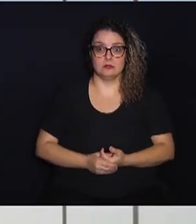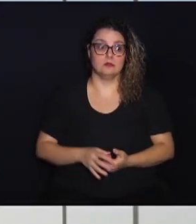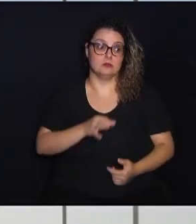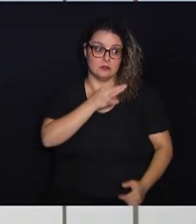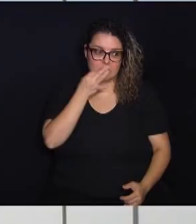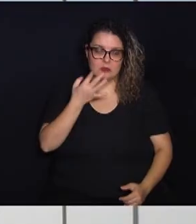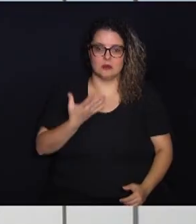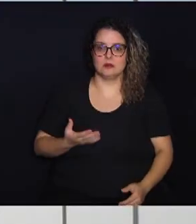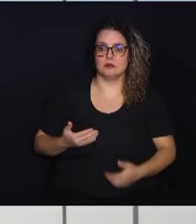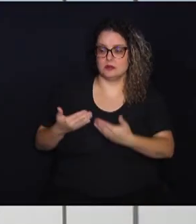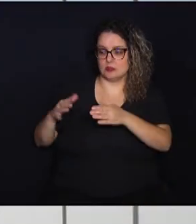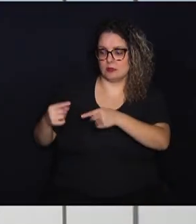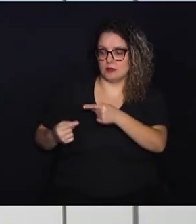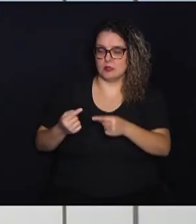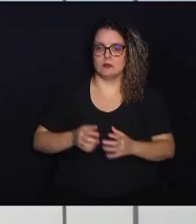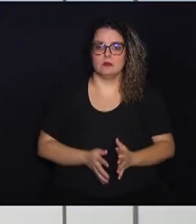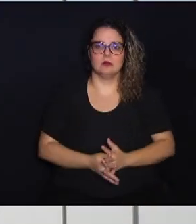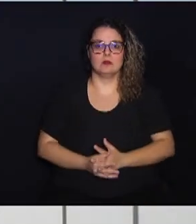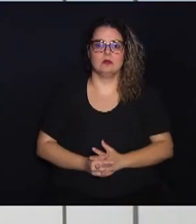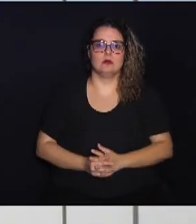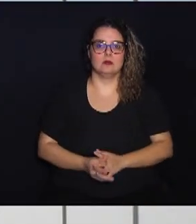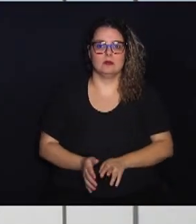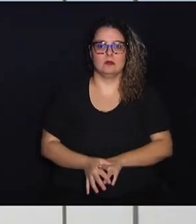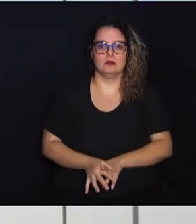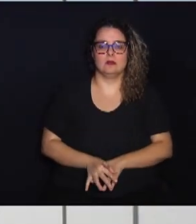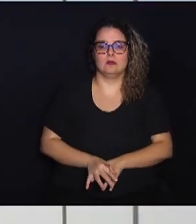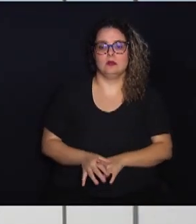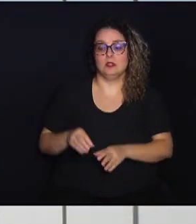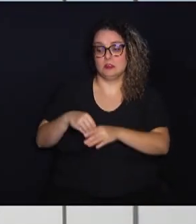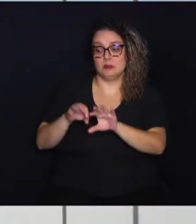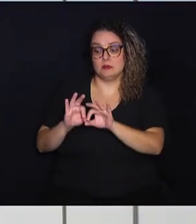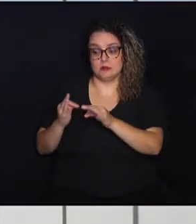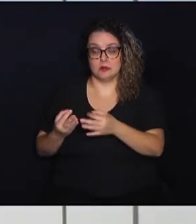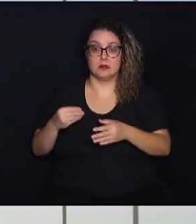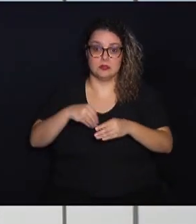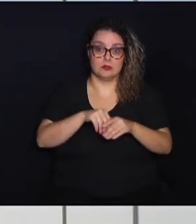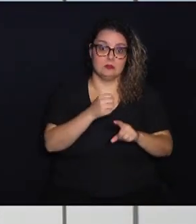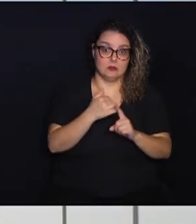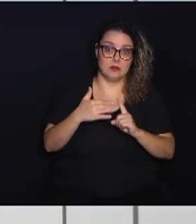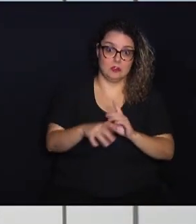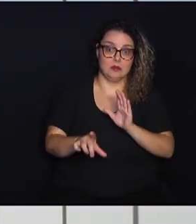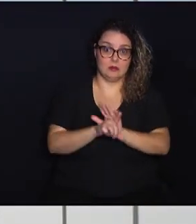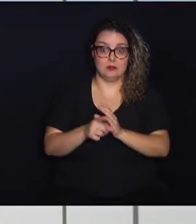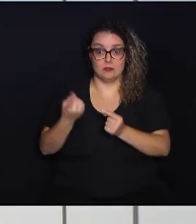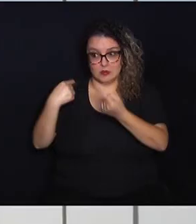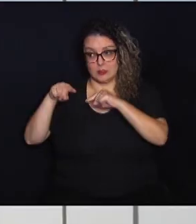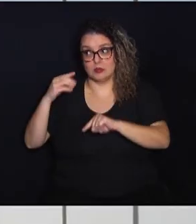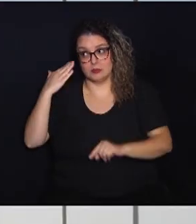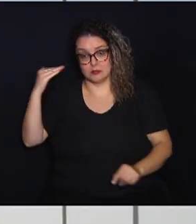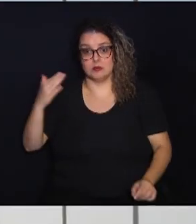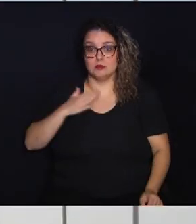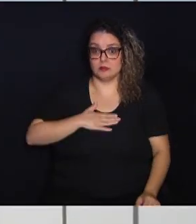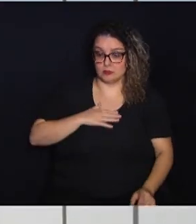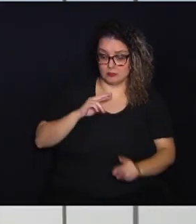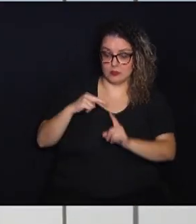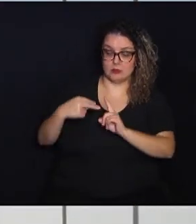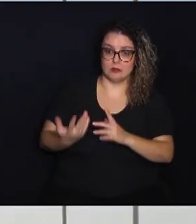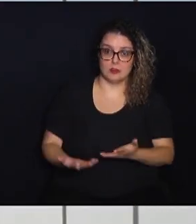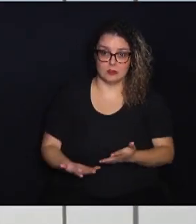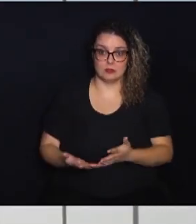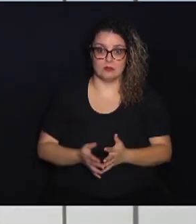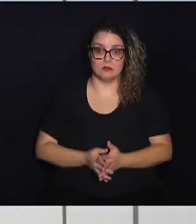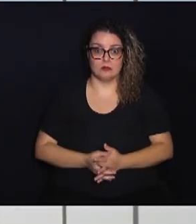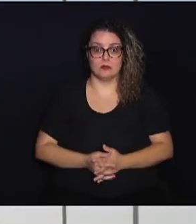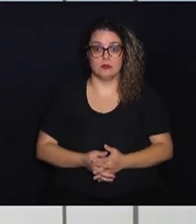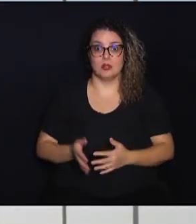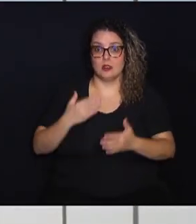um debate dentro das famílias, dentro da sociedade, já é uma lei com sucesso, no meu ponto de vista. Sim. Então,